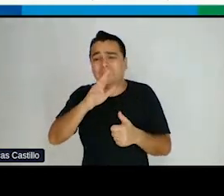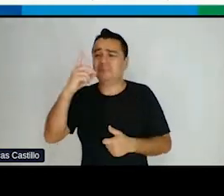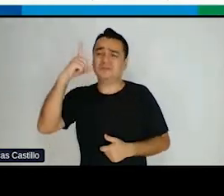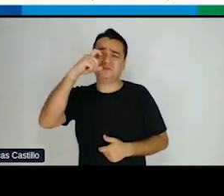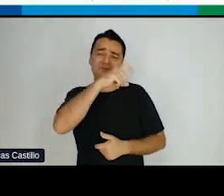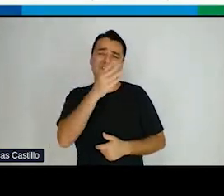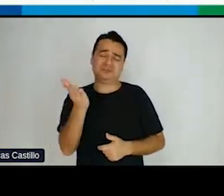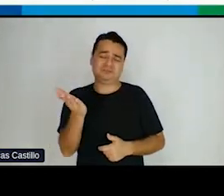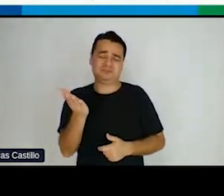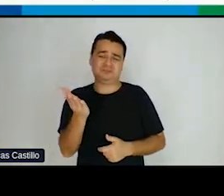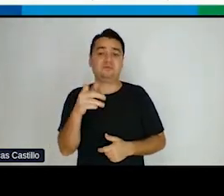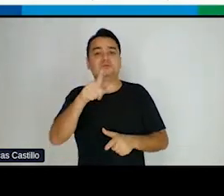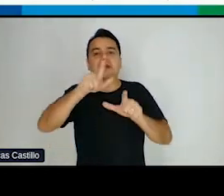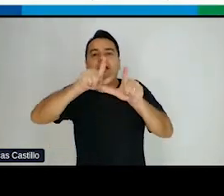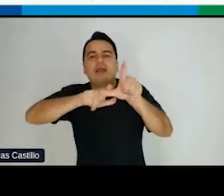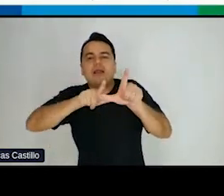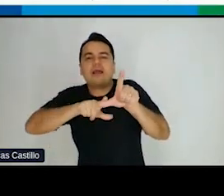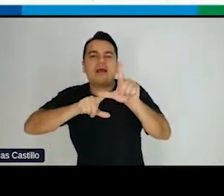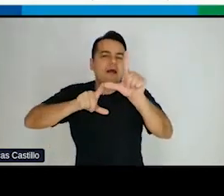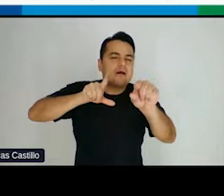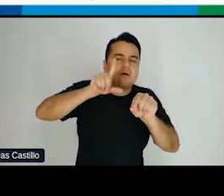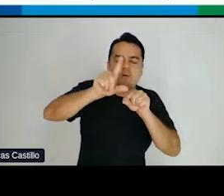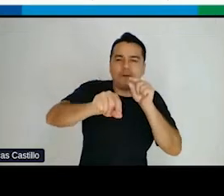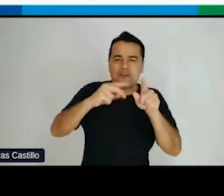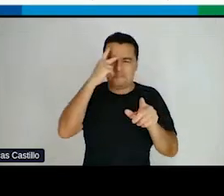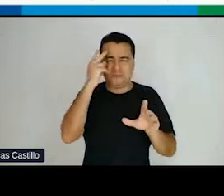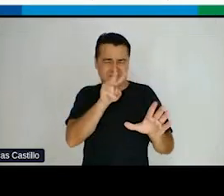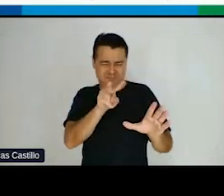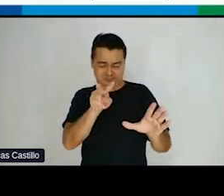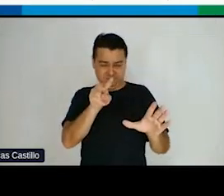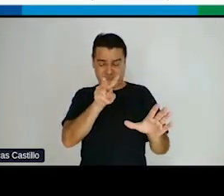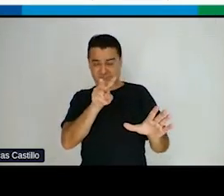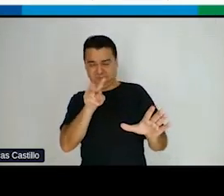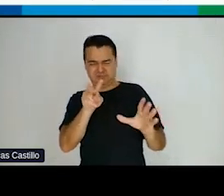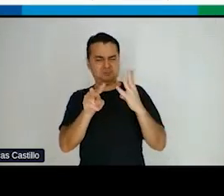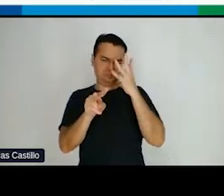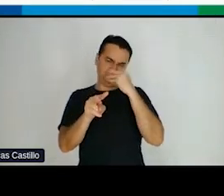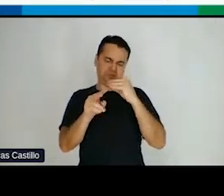vai utilizar para fazer aí a nossa comunicação,